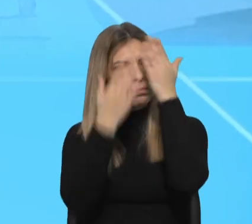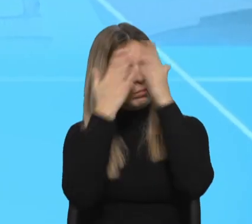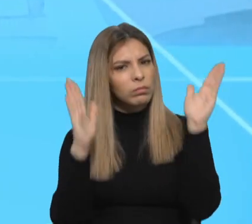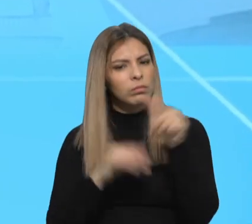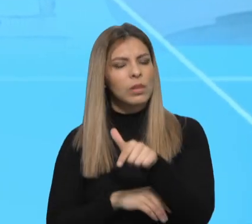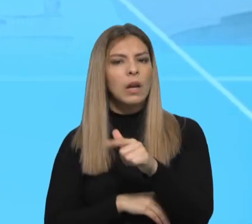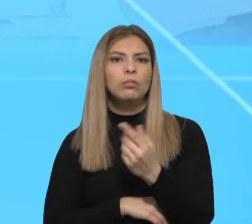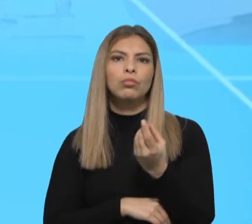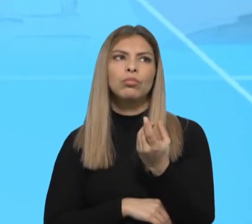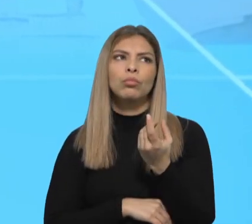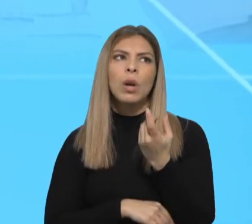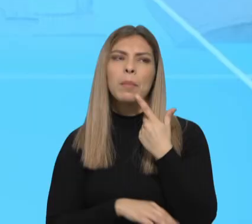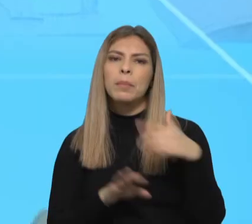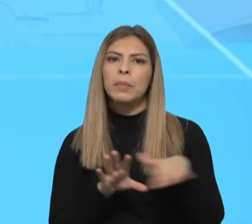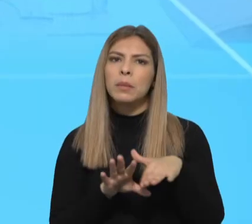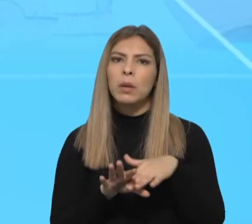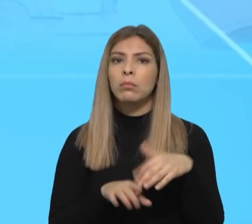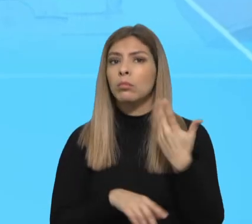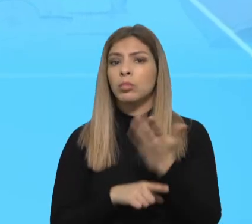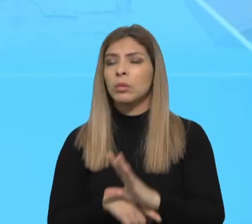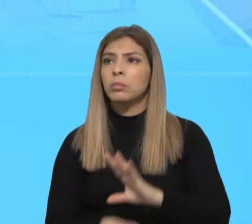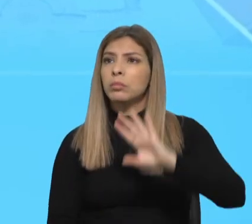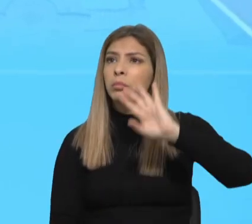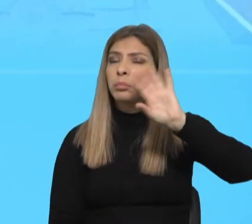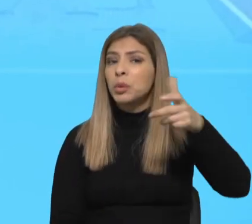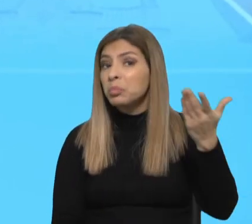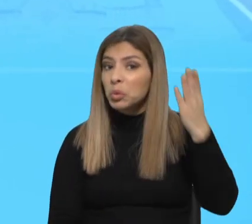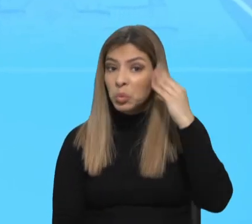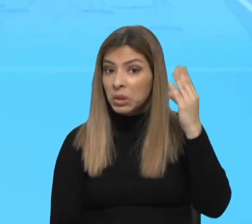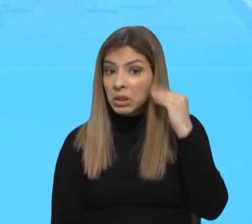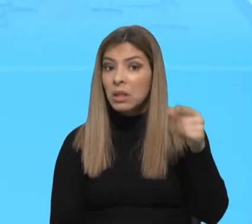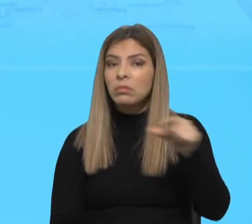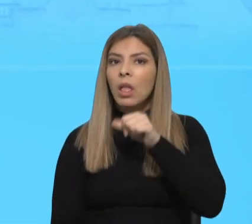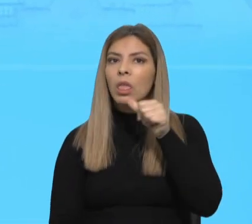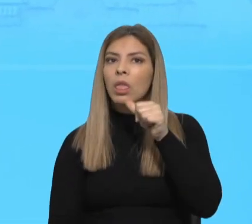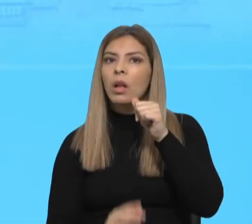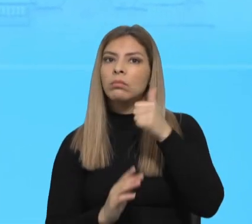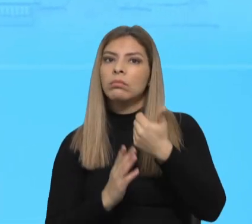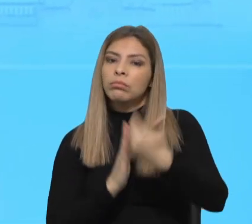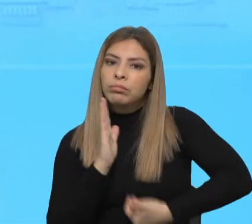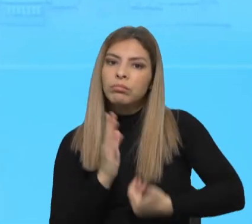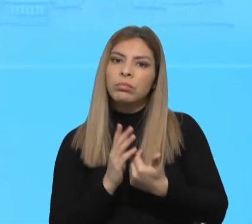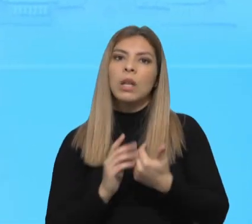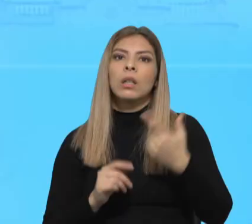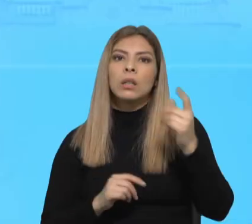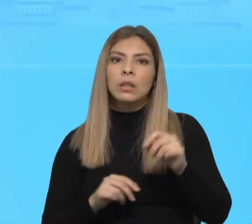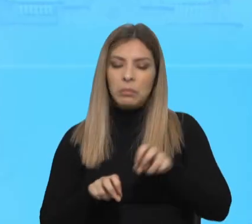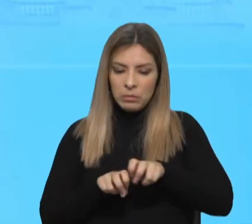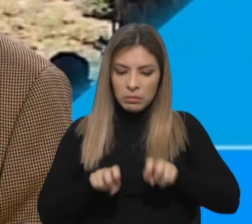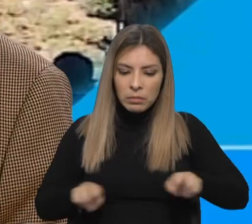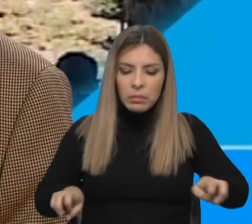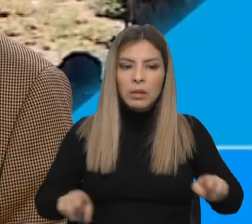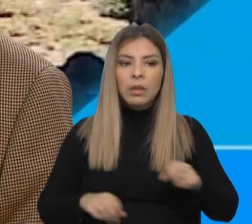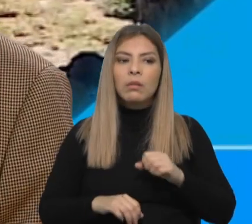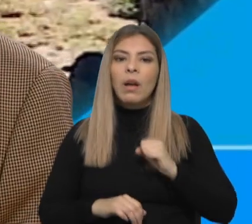direi, mais participada. Recordo países como, não sei, a Suíça, que faz muitos referendos, até se pintam os bancos do jardim de cor diferente,